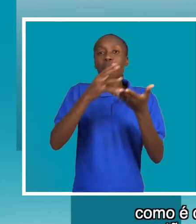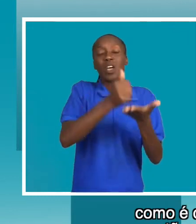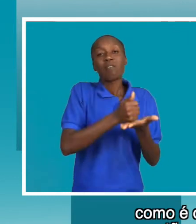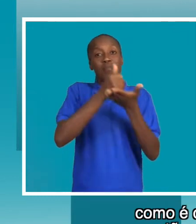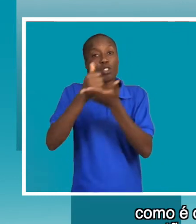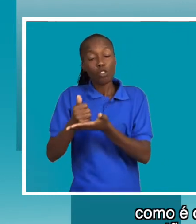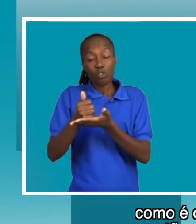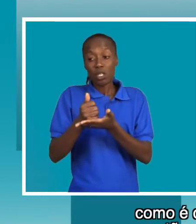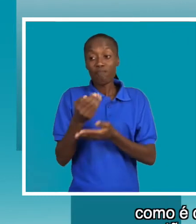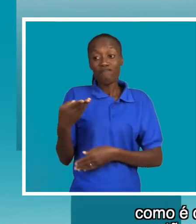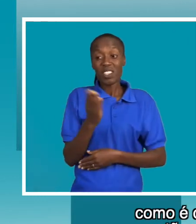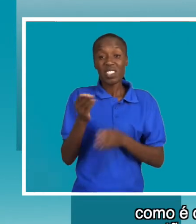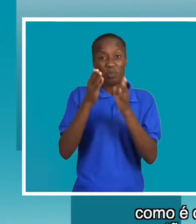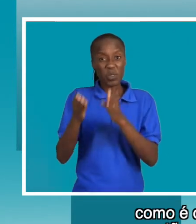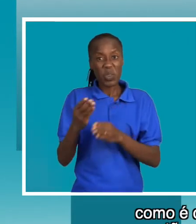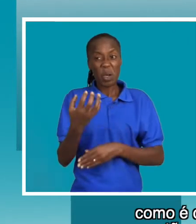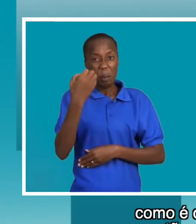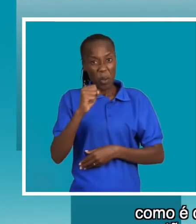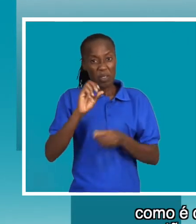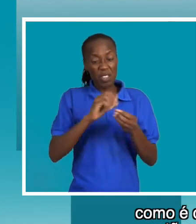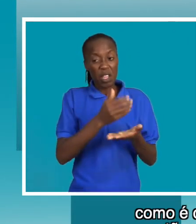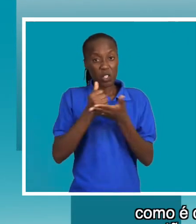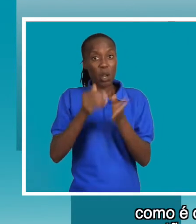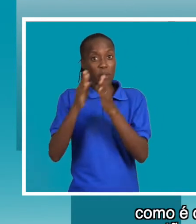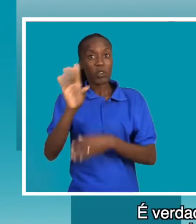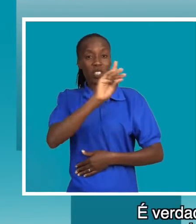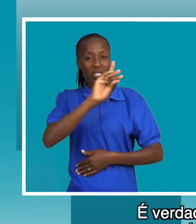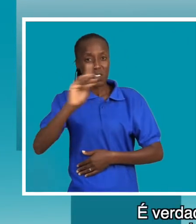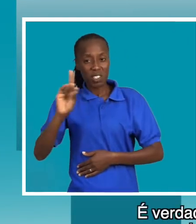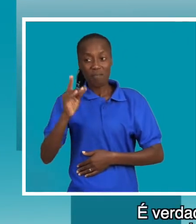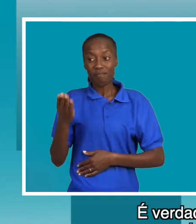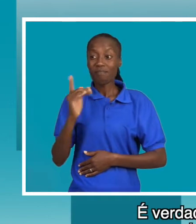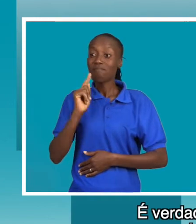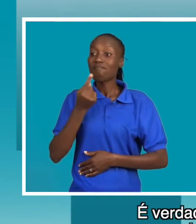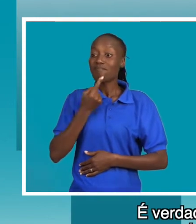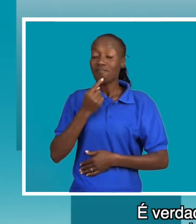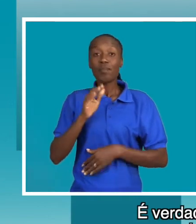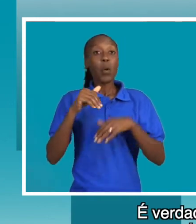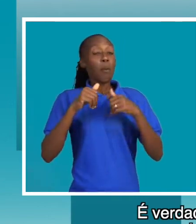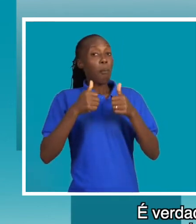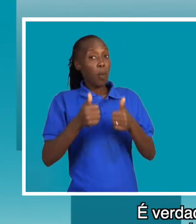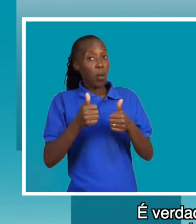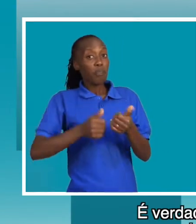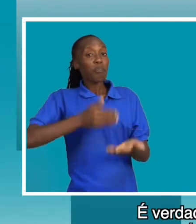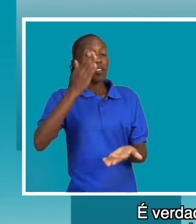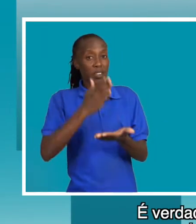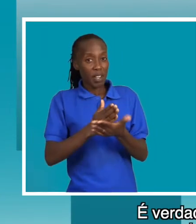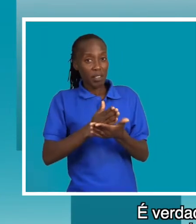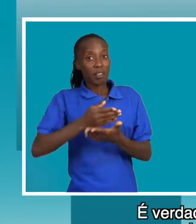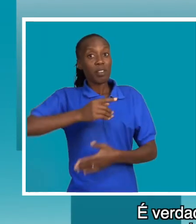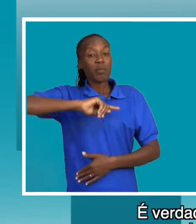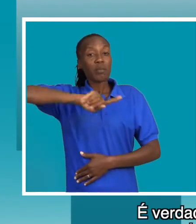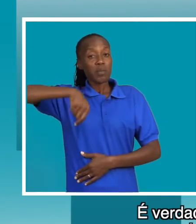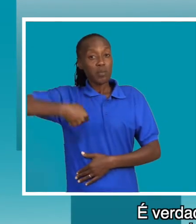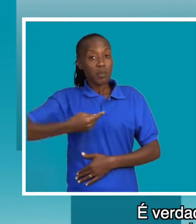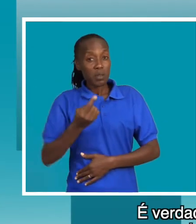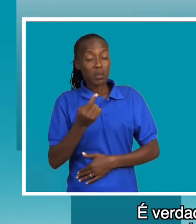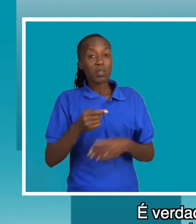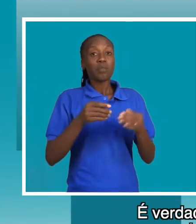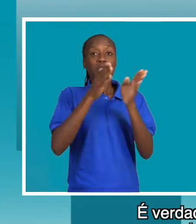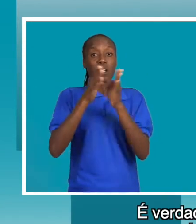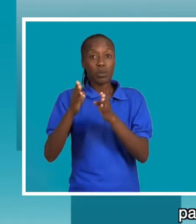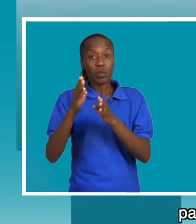está preparado para receber pessoas com deficiência a nível da Biblioteca Nacional? Bom, é verdade que o pessoal da Biblioteca aqui